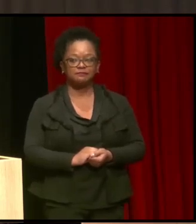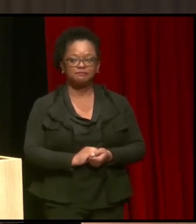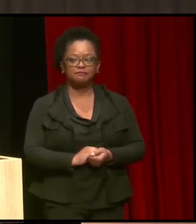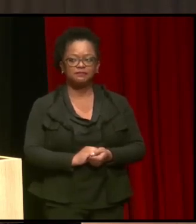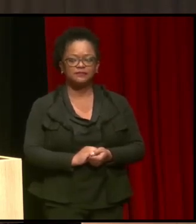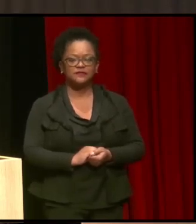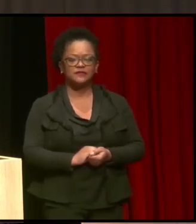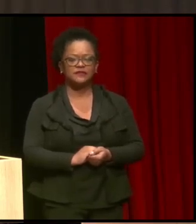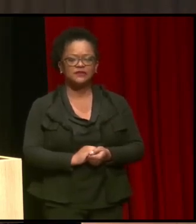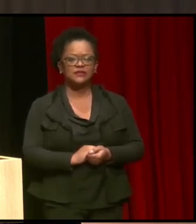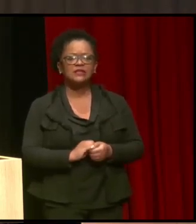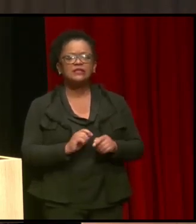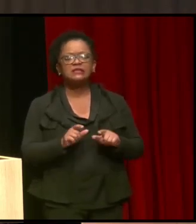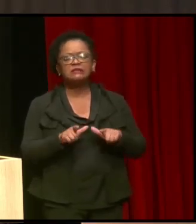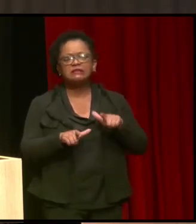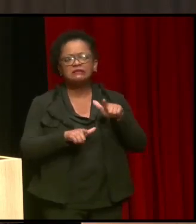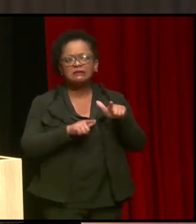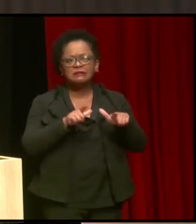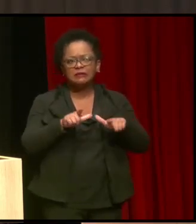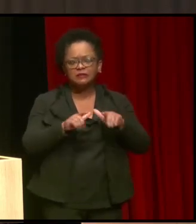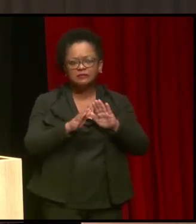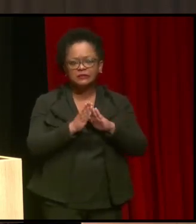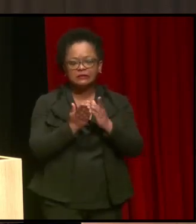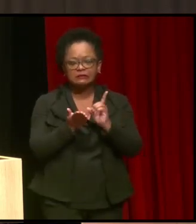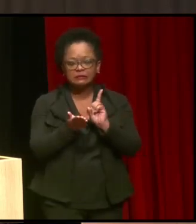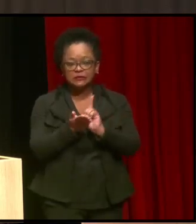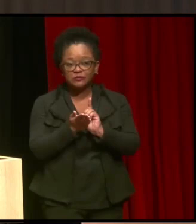com a Bíblia falha algumas vezes?